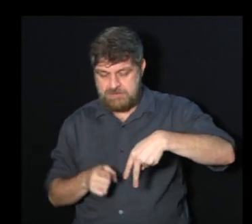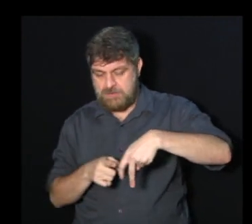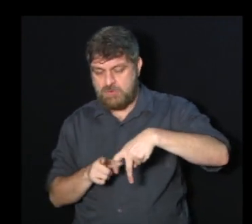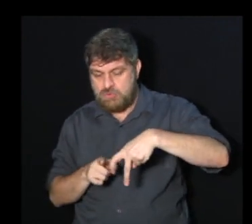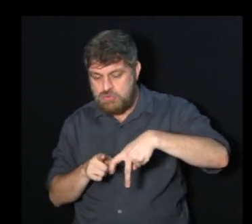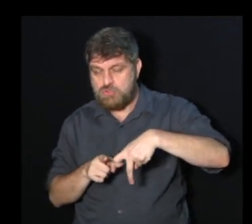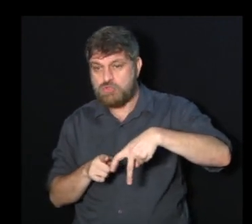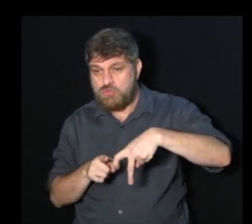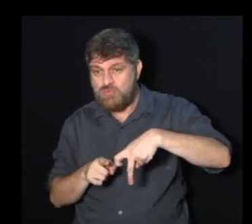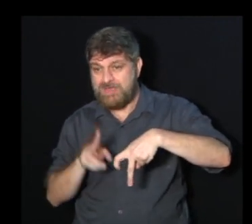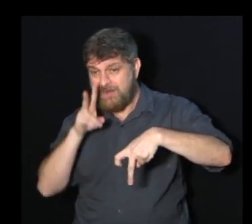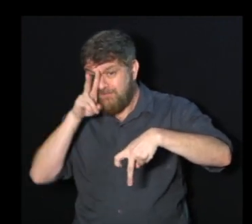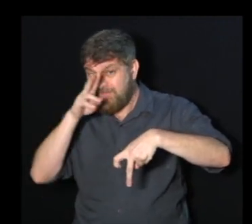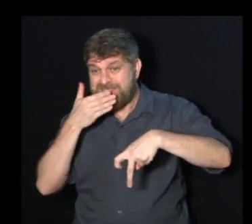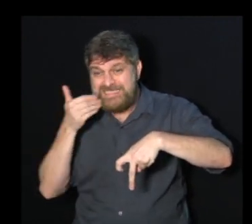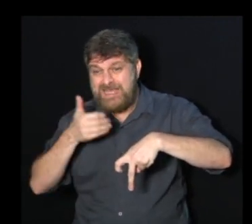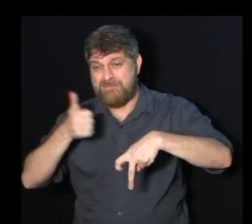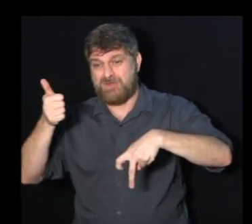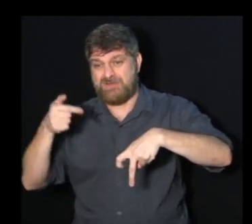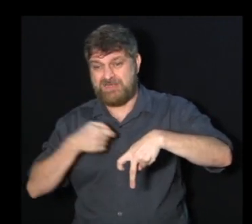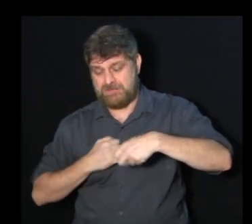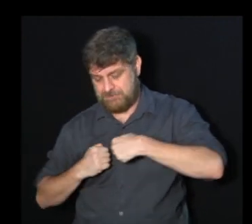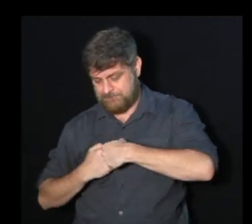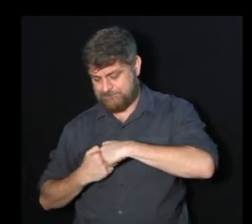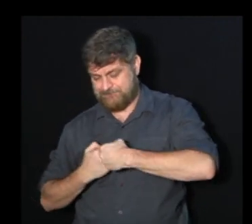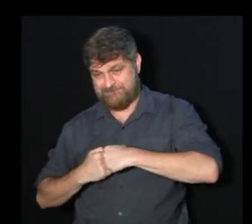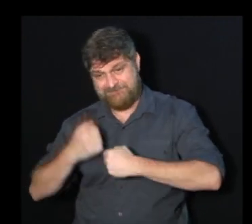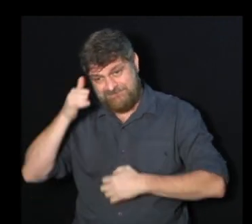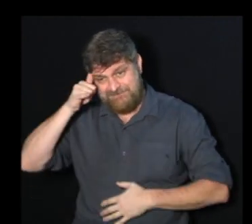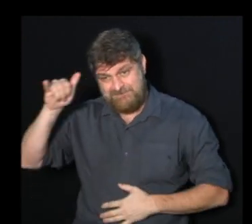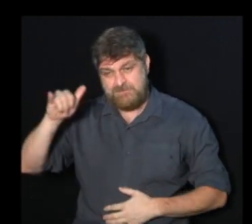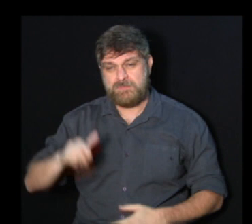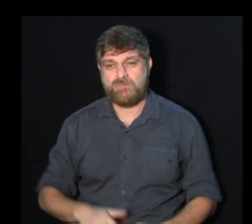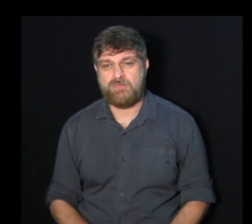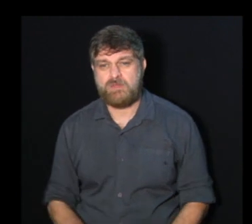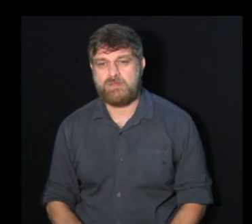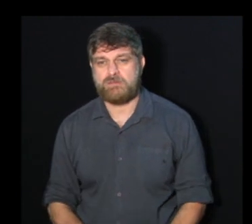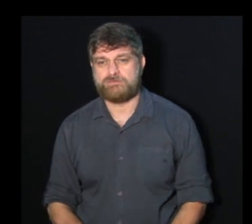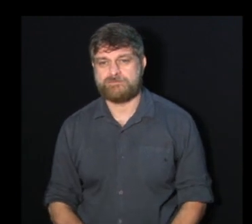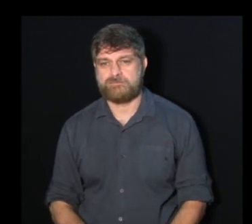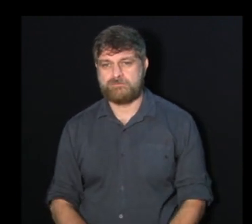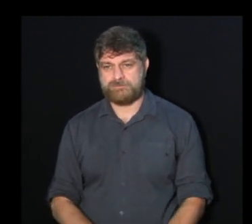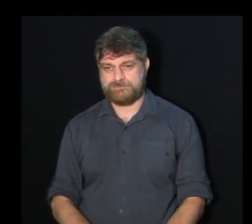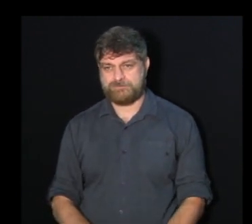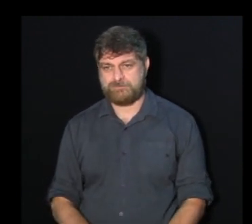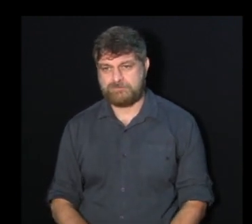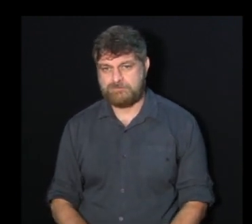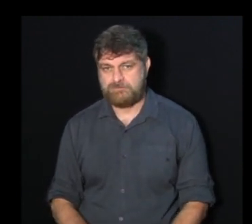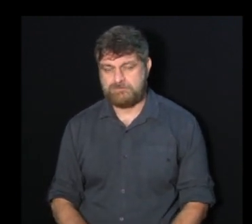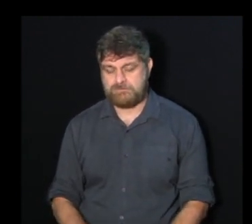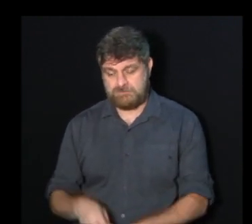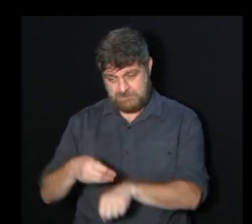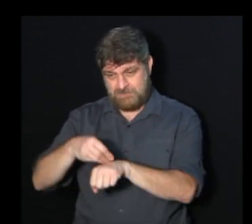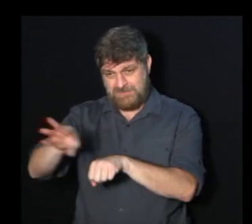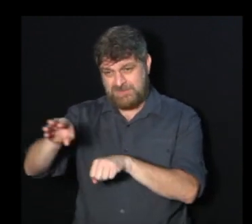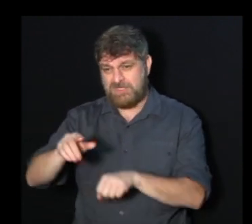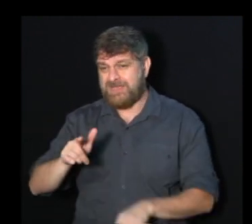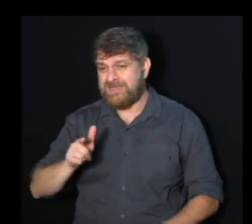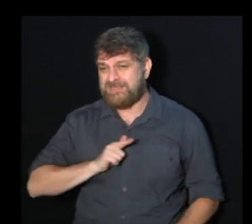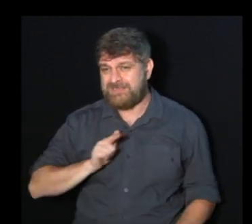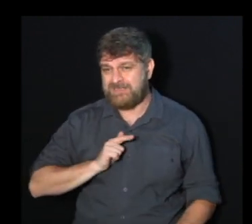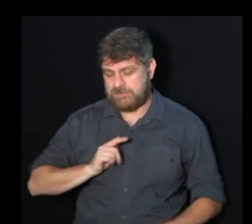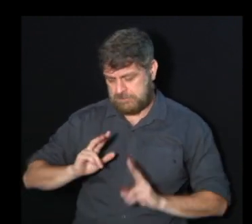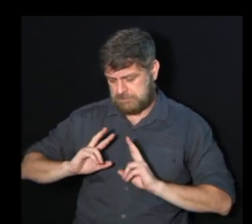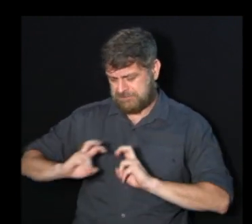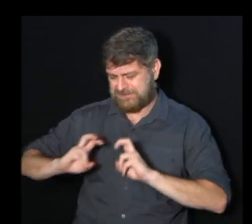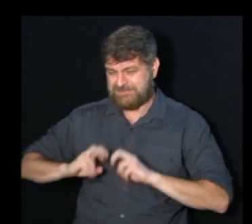e diminuir o risco de gerar uma artrose mais grave, tá bom? É uma dica assim, se você